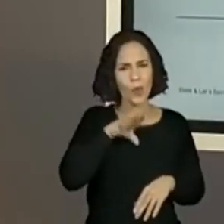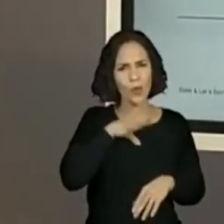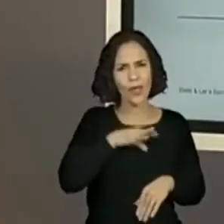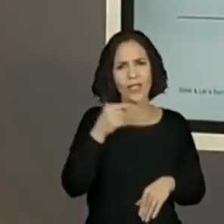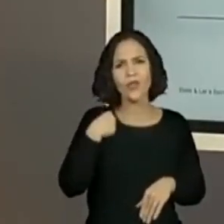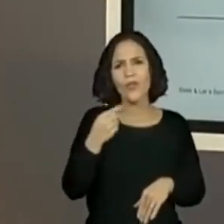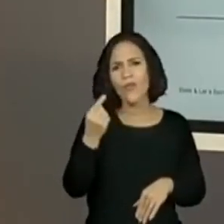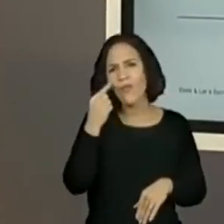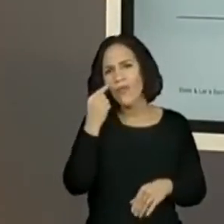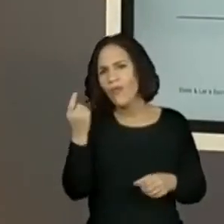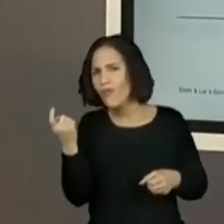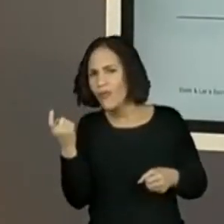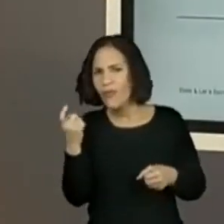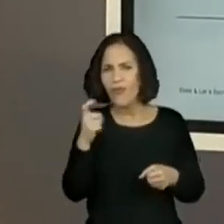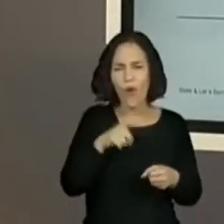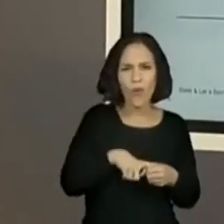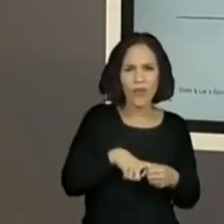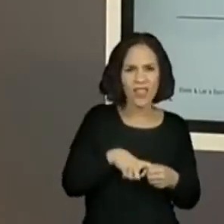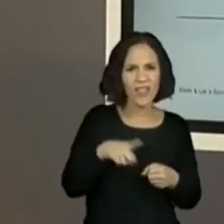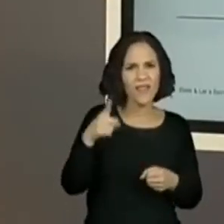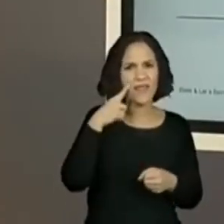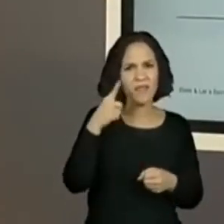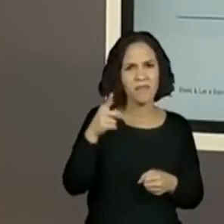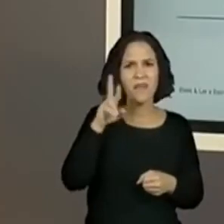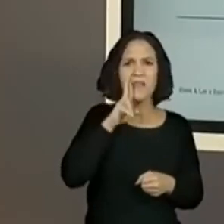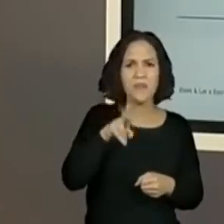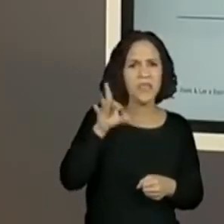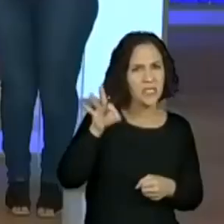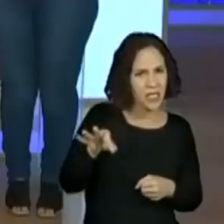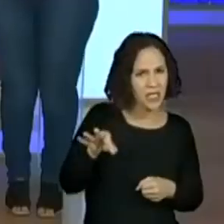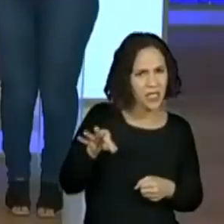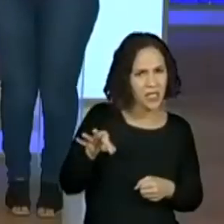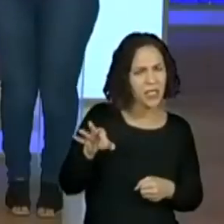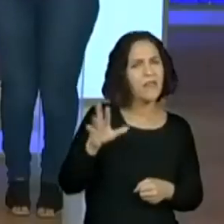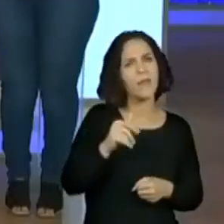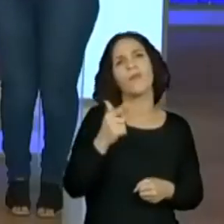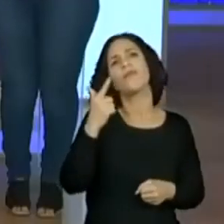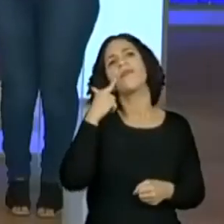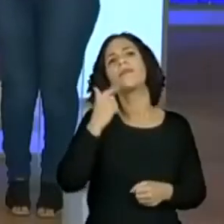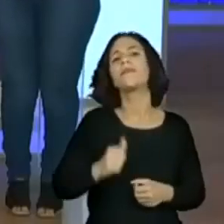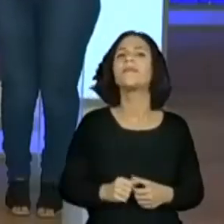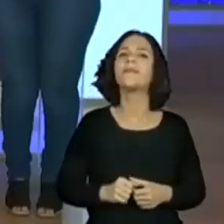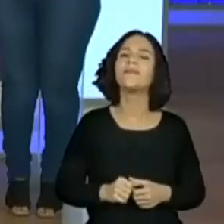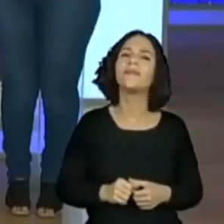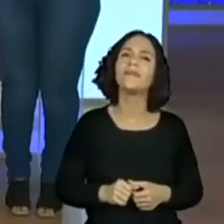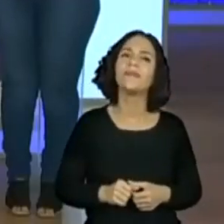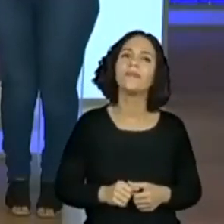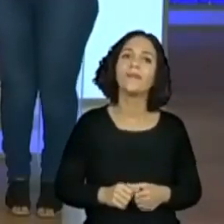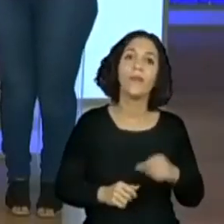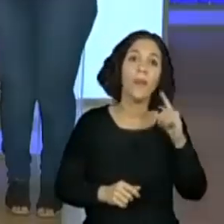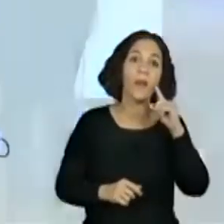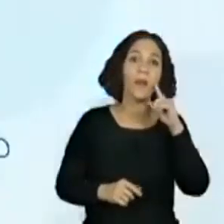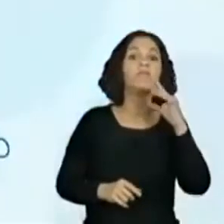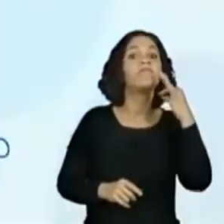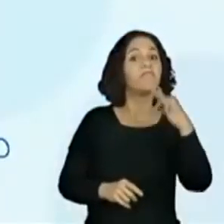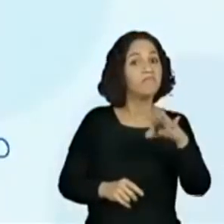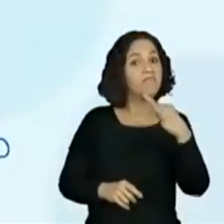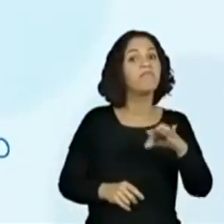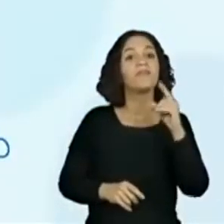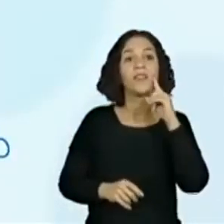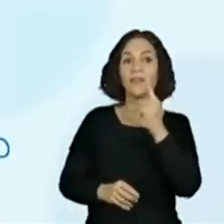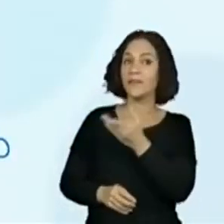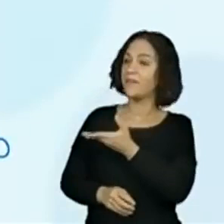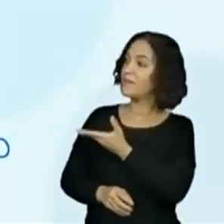Perfeito. Voltar para ver se essa resposta está certa? Vamos validar? Vamos validar, vamos voltar. Olha só,